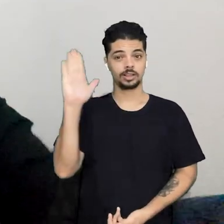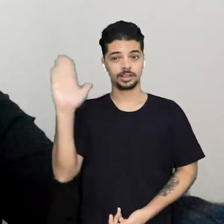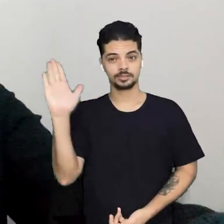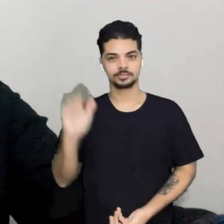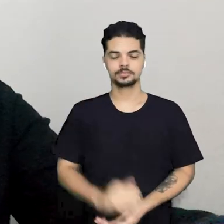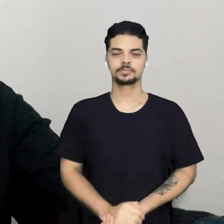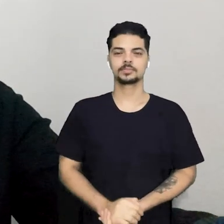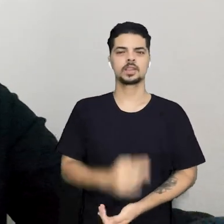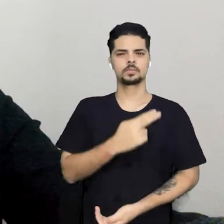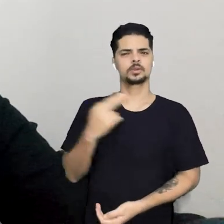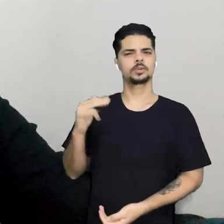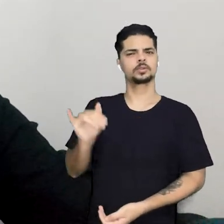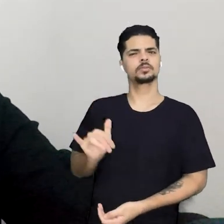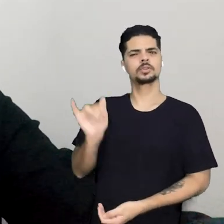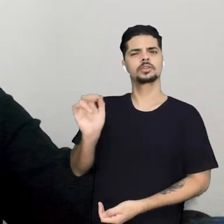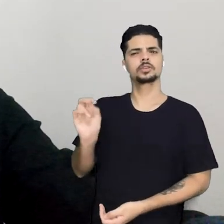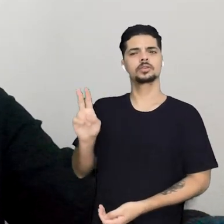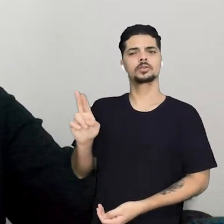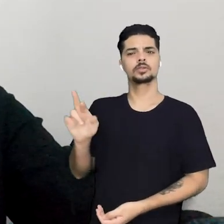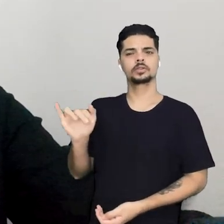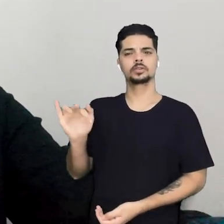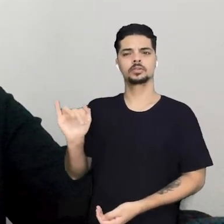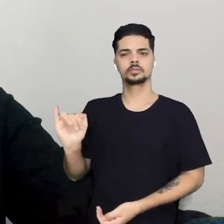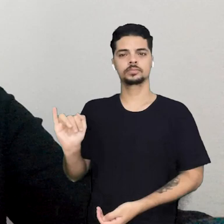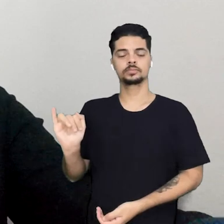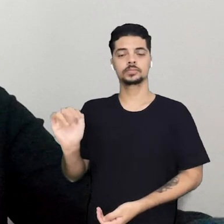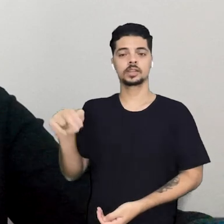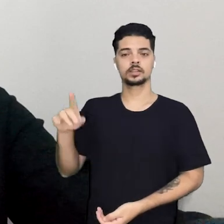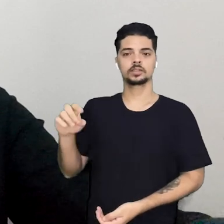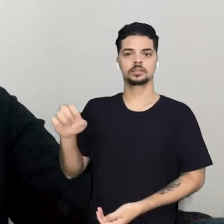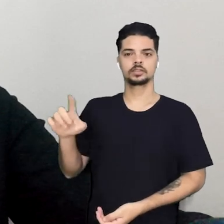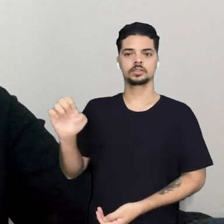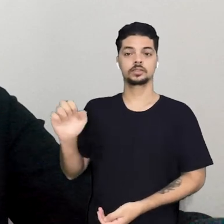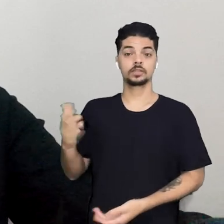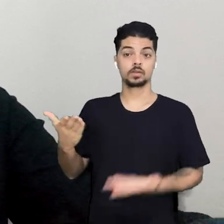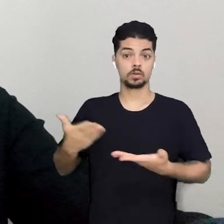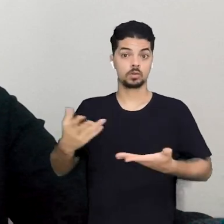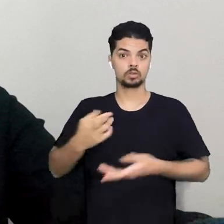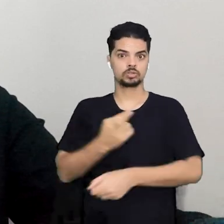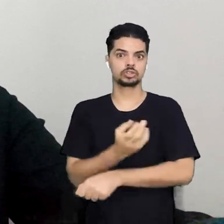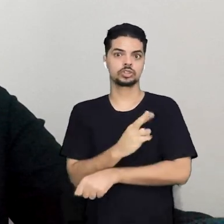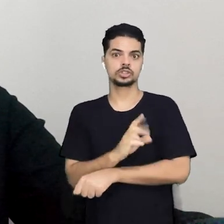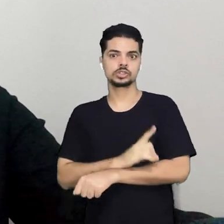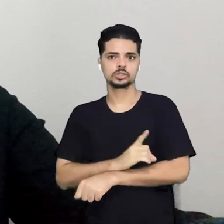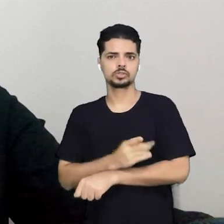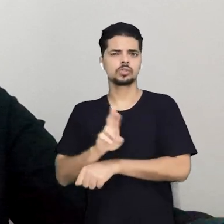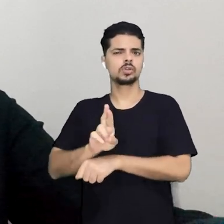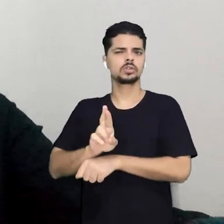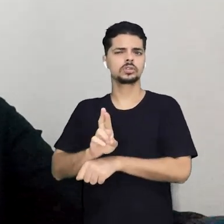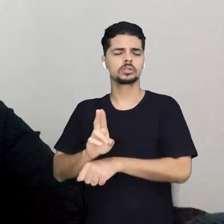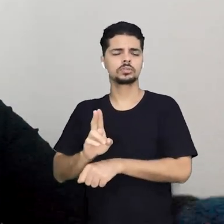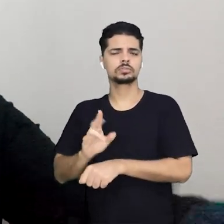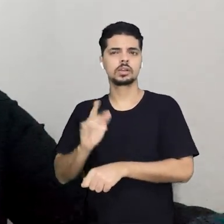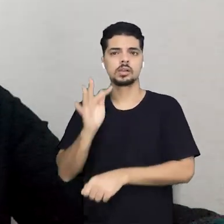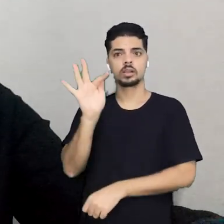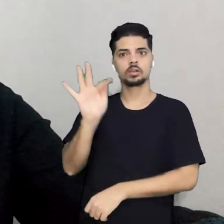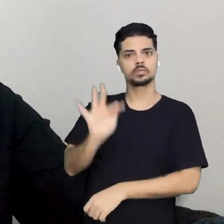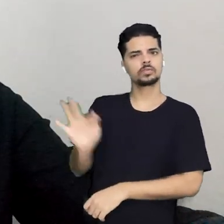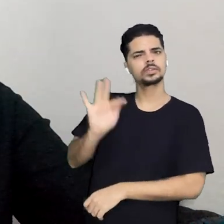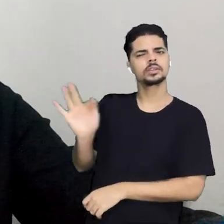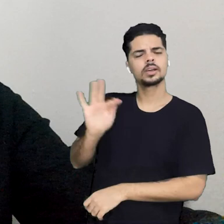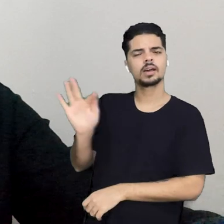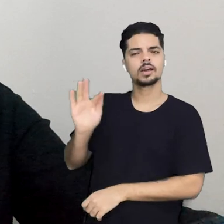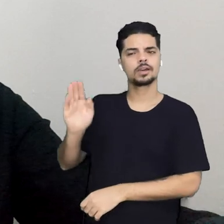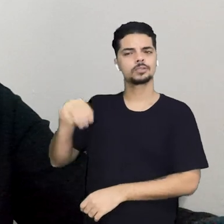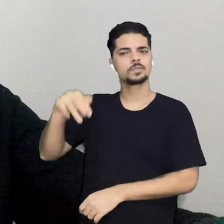Olá, eu me chamo Yuri Eliadef, atualmente sou doutorando em História pela Universidade Federal do Maranhão e